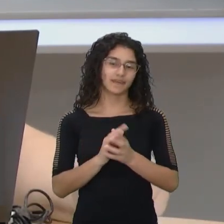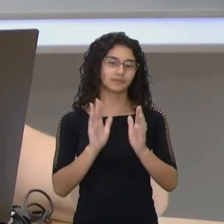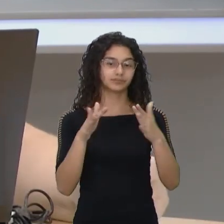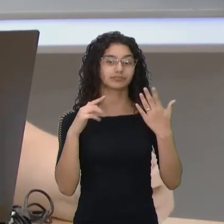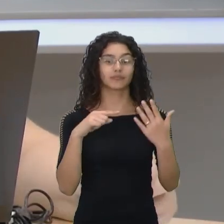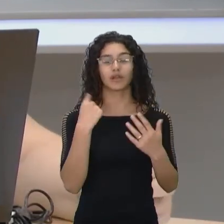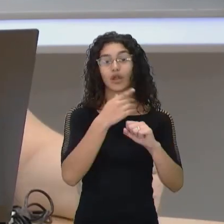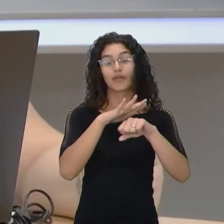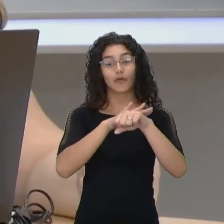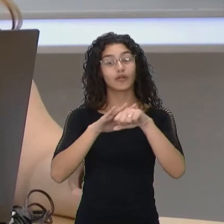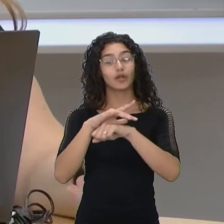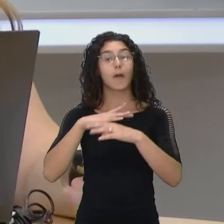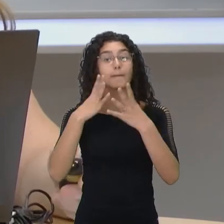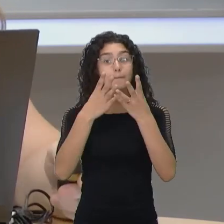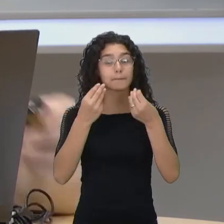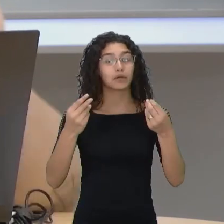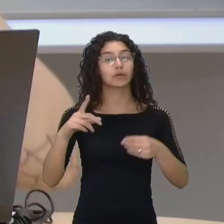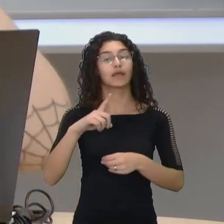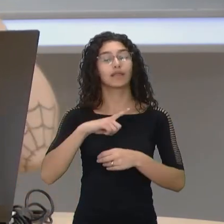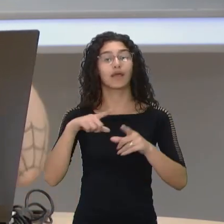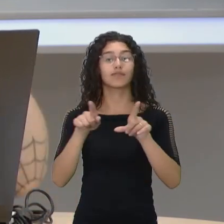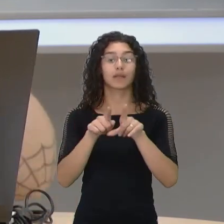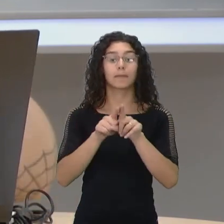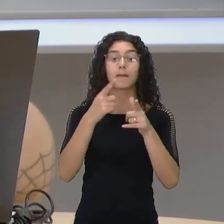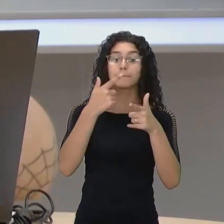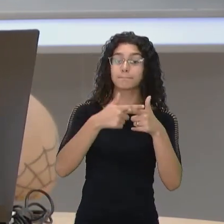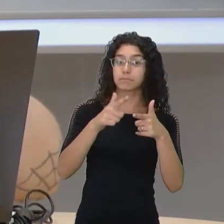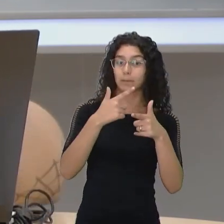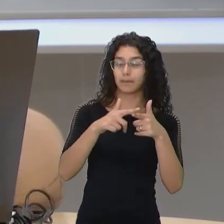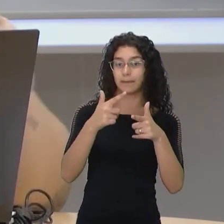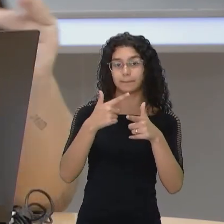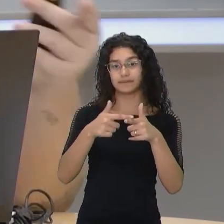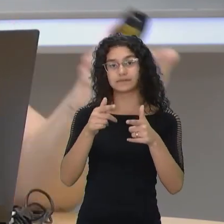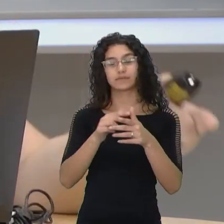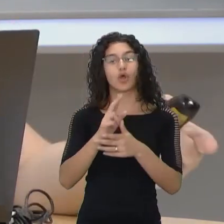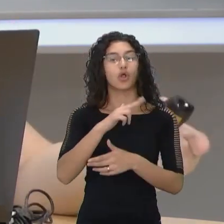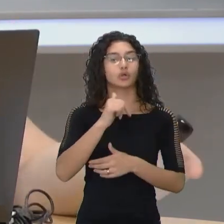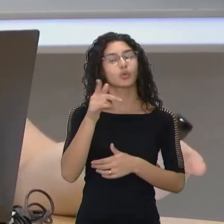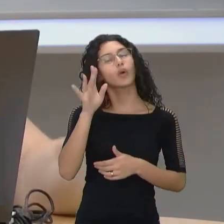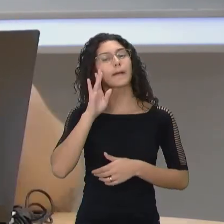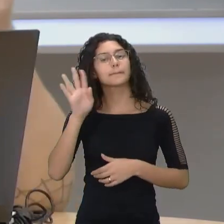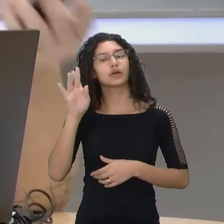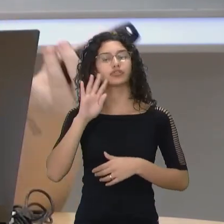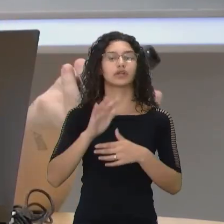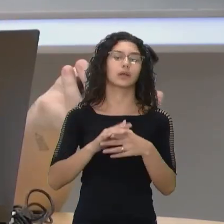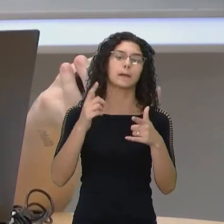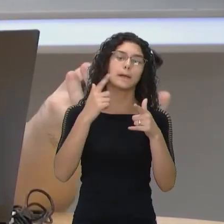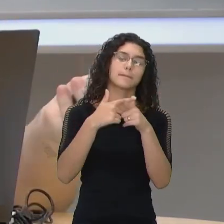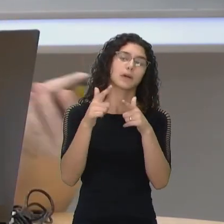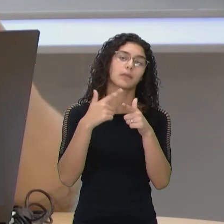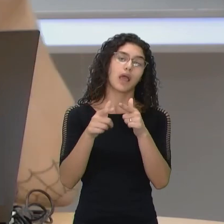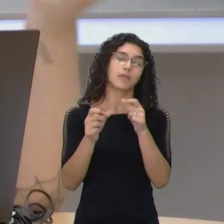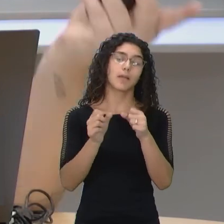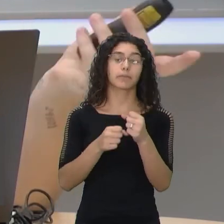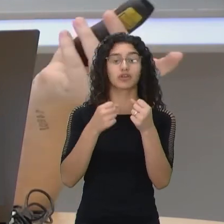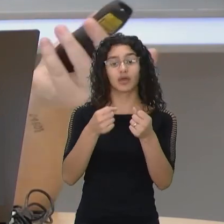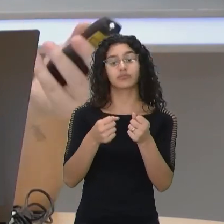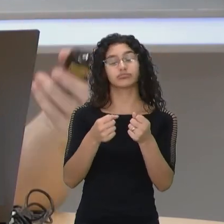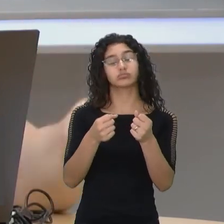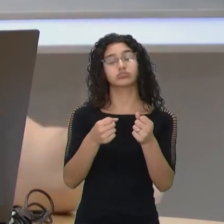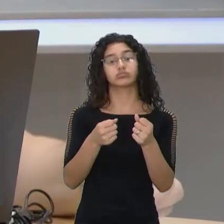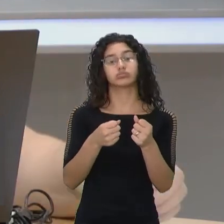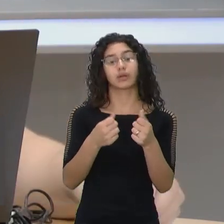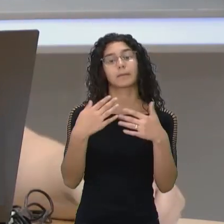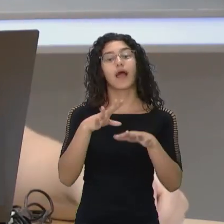Então a gente conversou aqui bastante sobre problemas. Nunca se imaginou que falar sobre problemas pudesse ser uma coisa